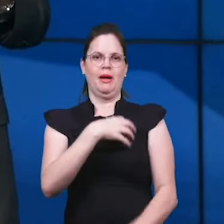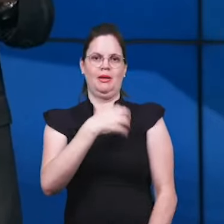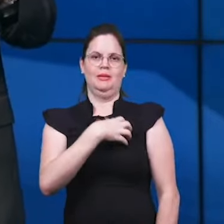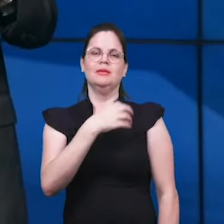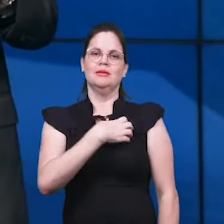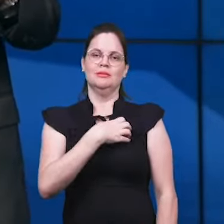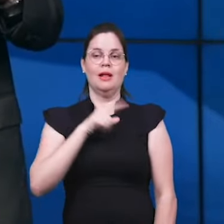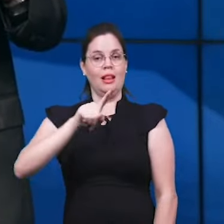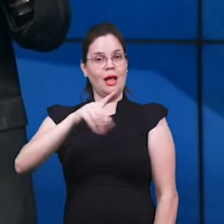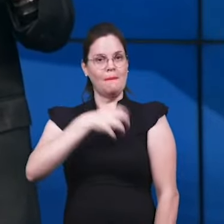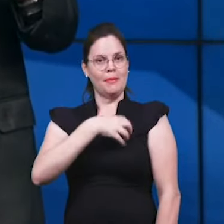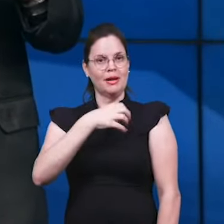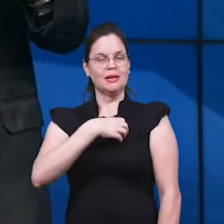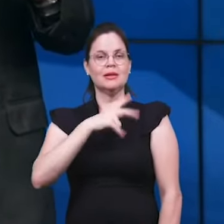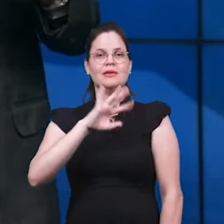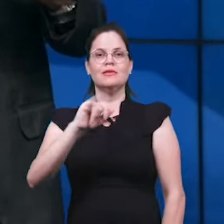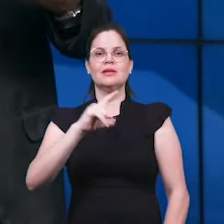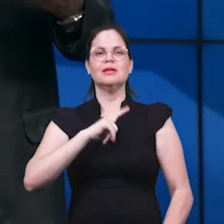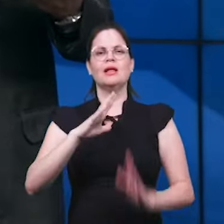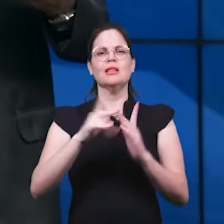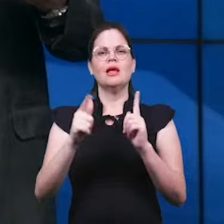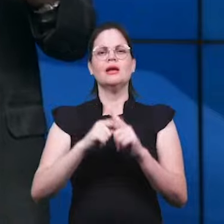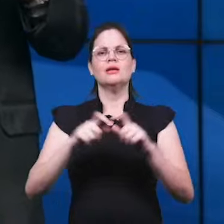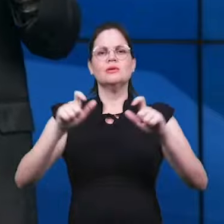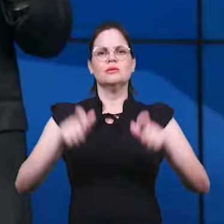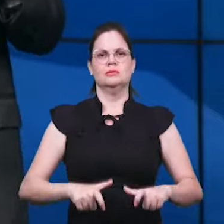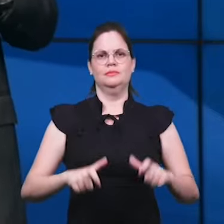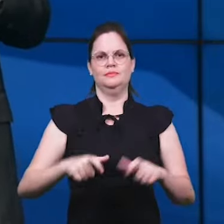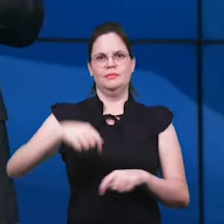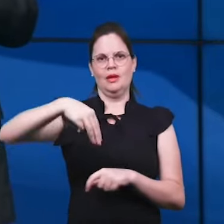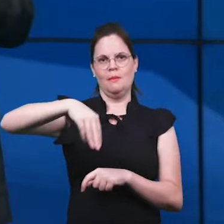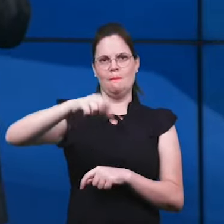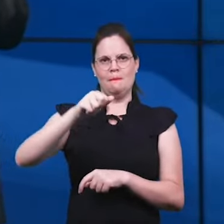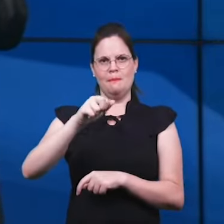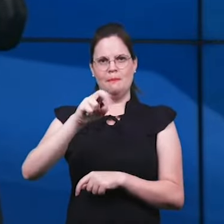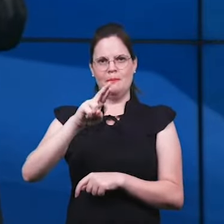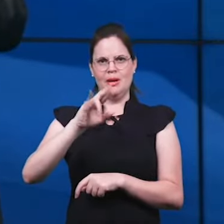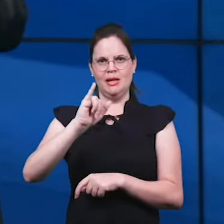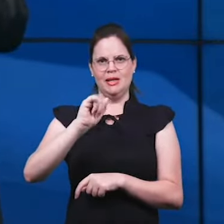da Bahia. E lá na Bahia, na igreja lá na cidade de